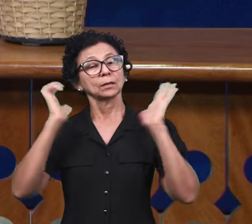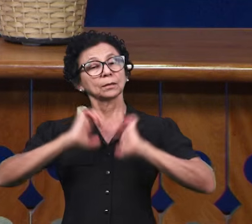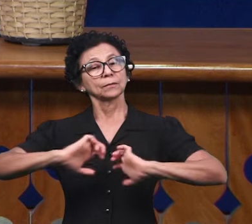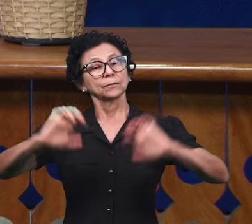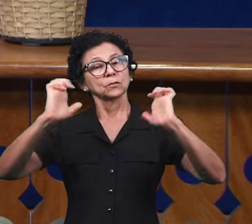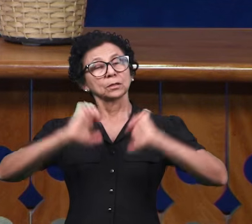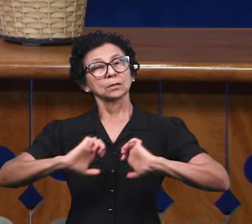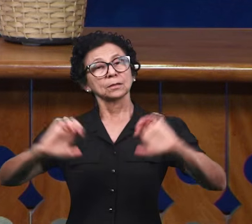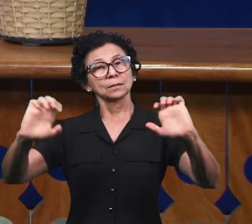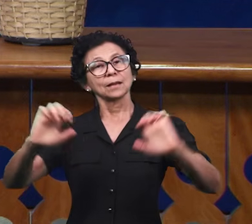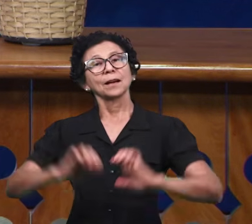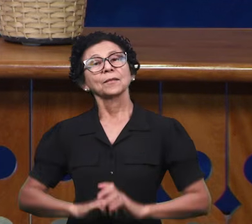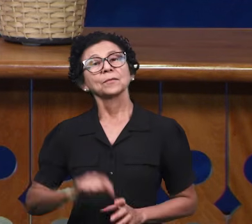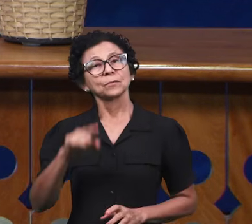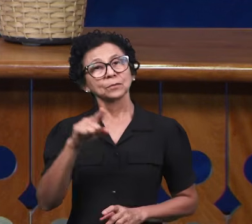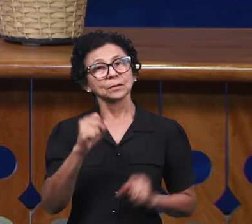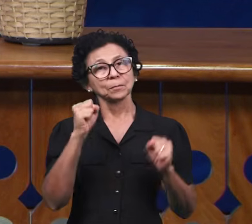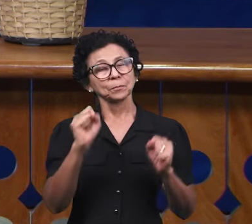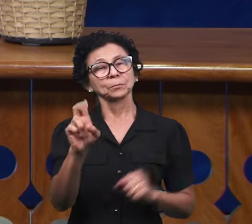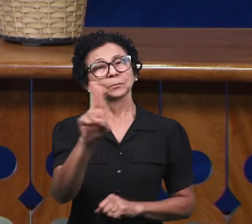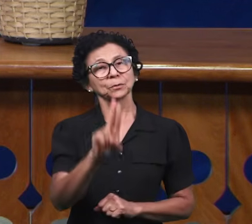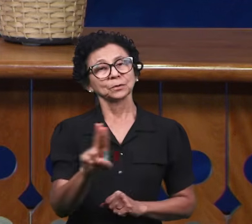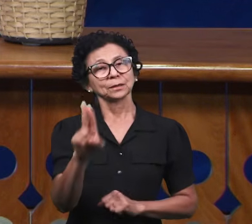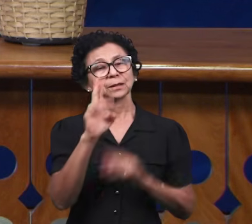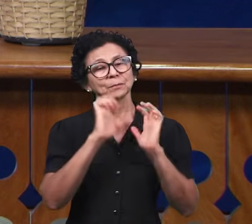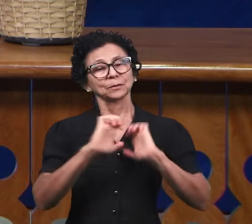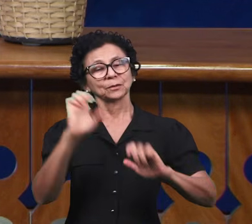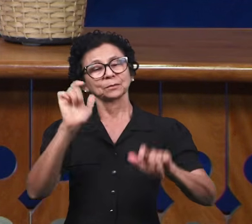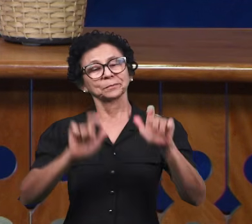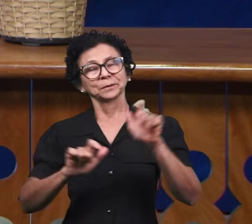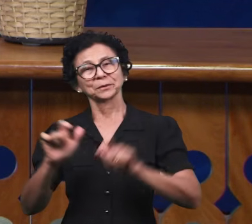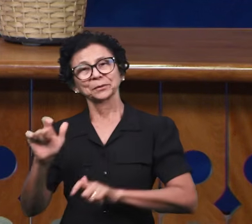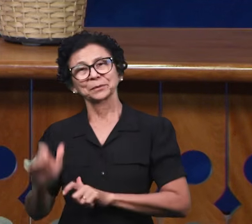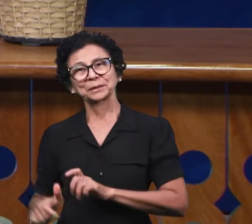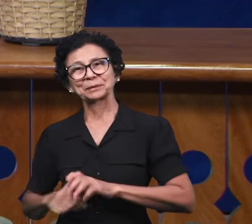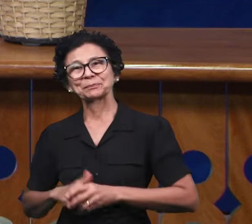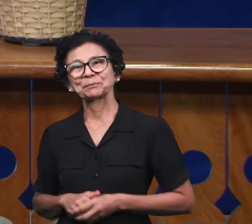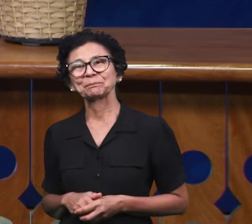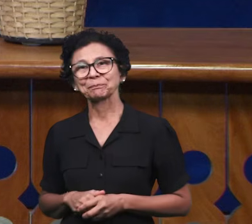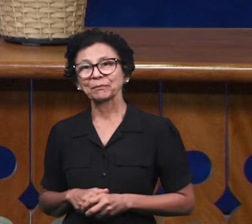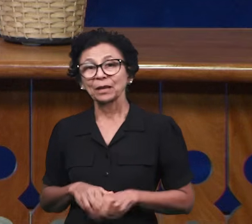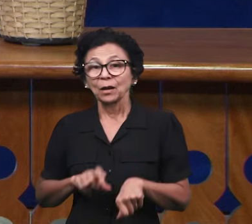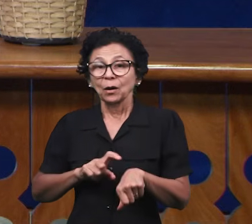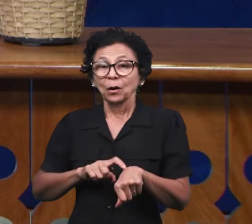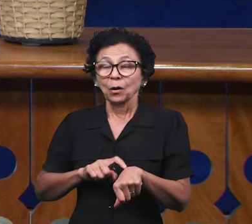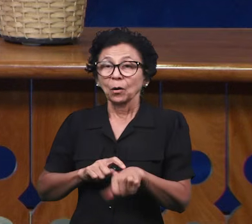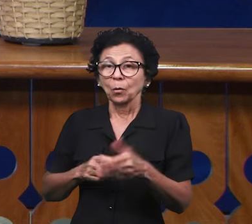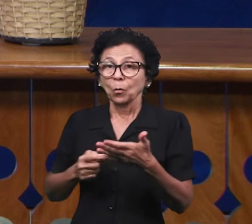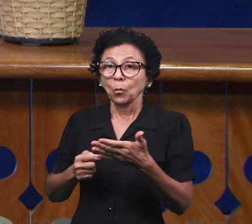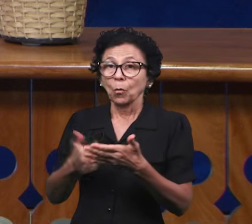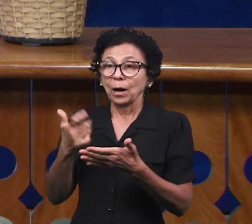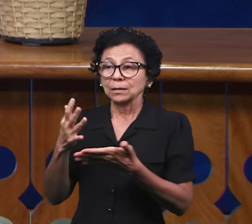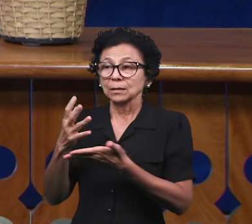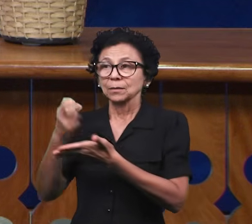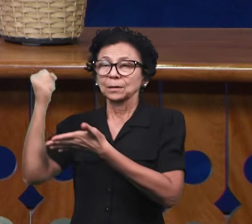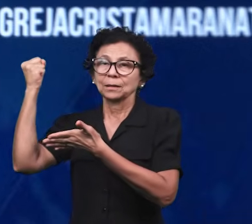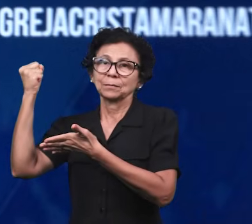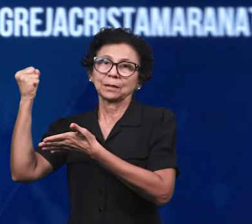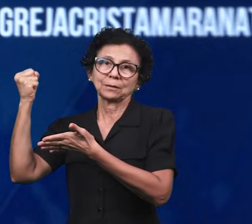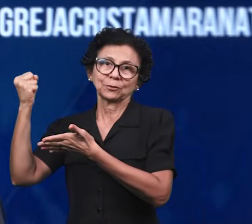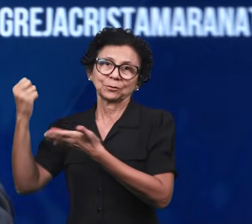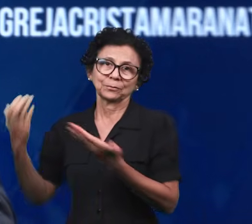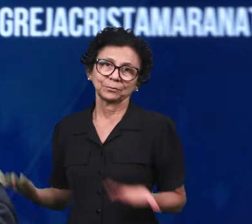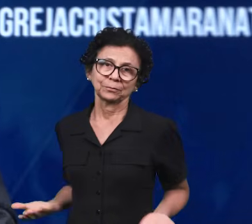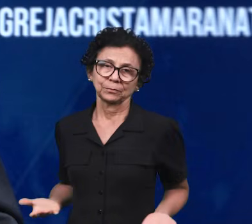instrumento para falar acerca de Jesus, para evangelizar. É a última hora da igreja sobre a face da terra.